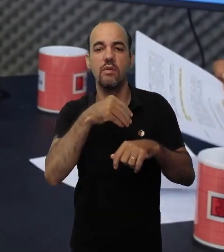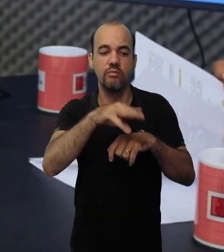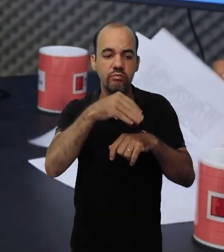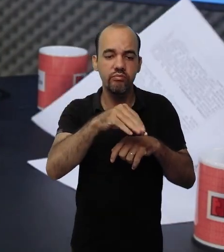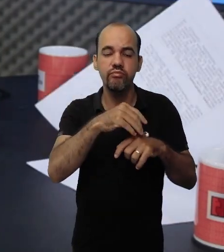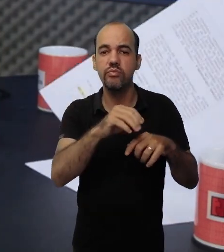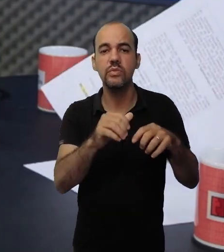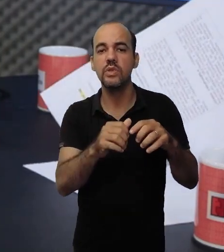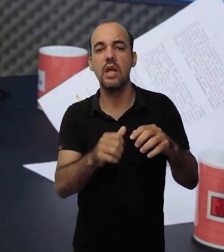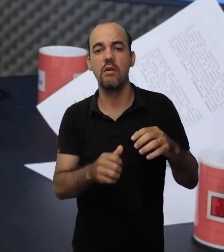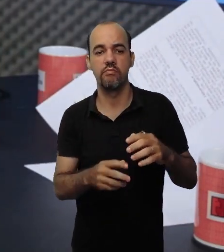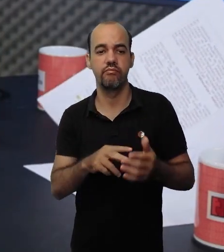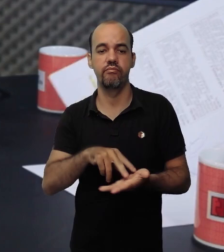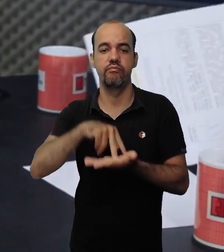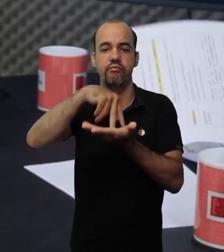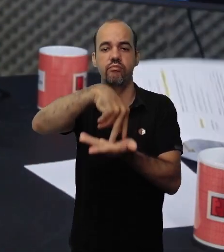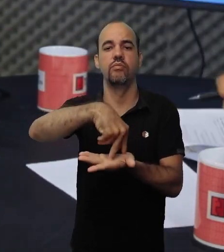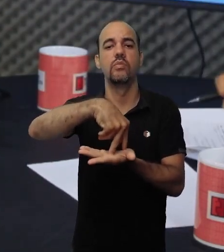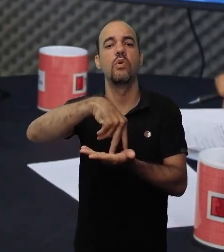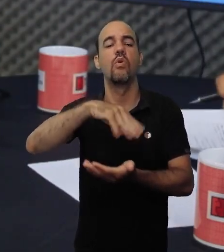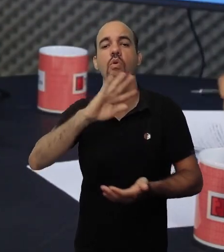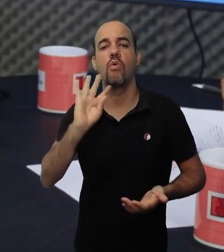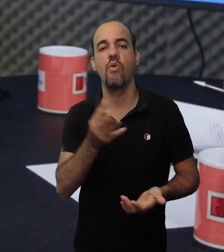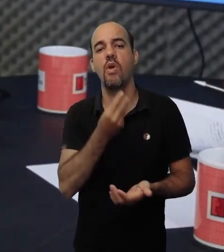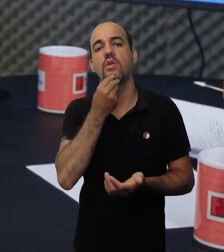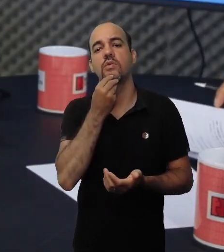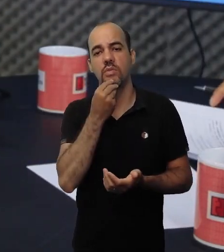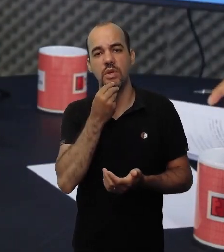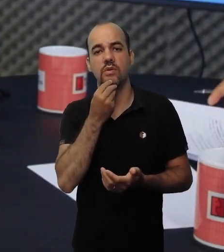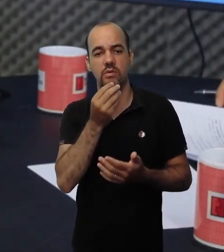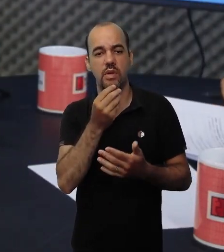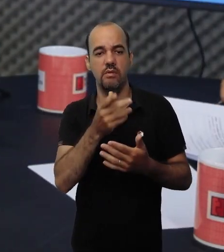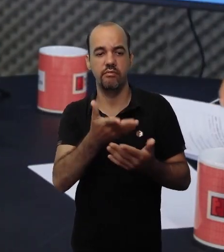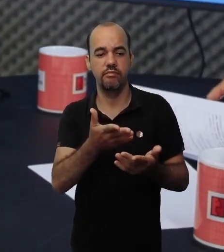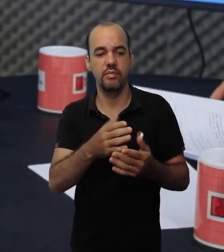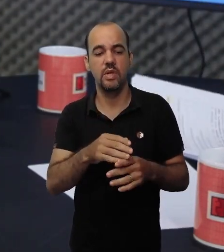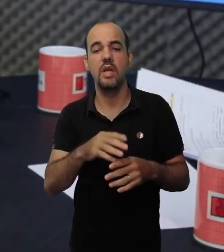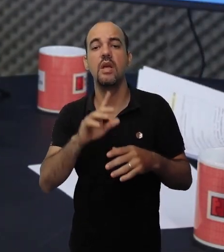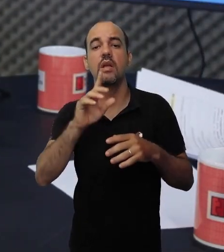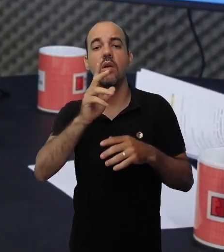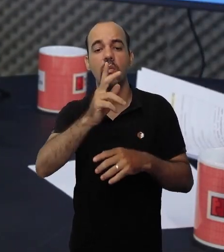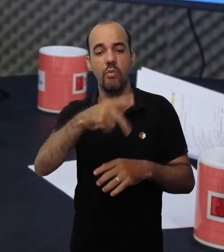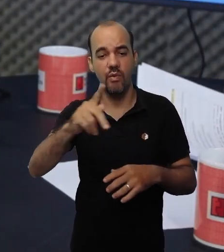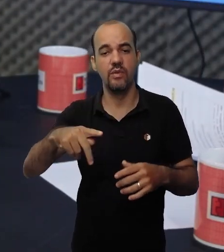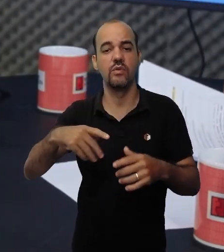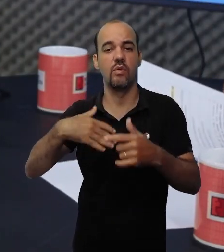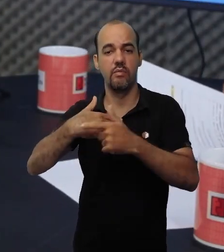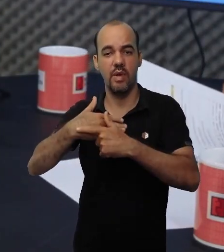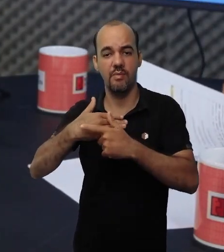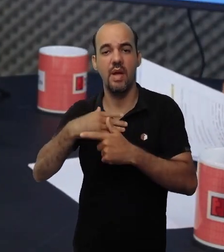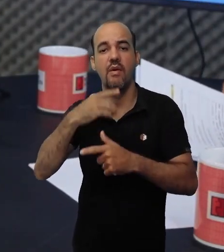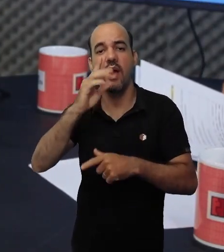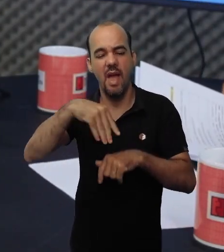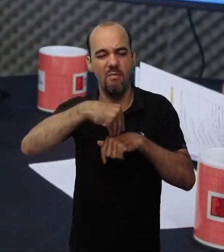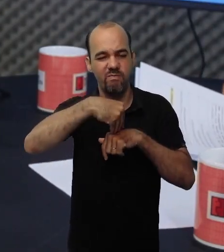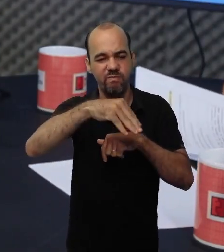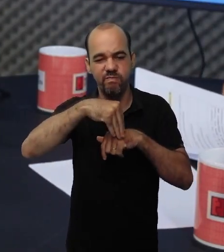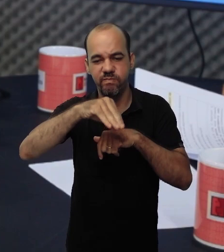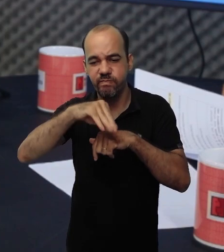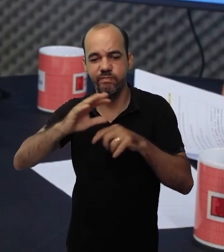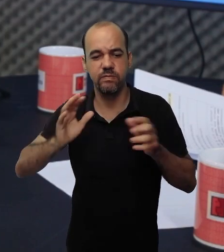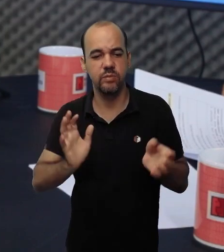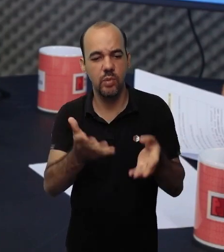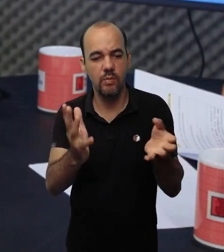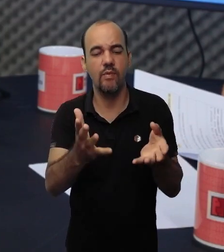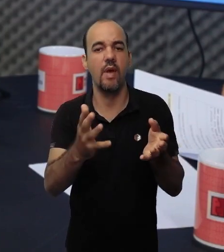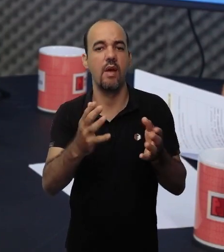protagonista do conhecimento. Porque o nosso papel hoje é de fato isso, né? De fazer com que o aluno ele se enxergue dentro do nosso campo